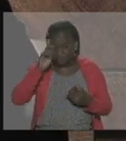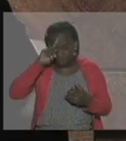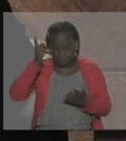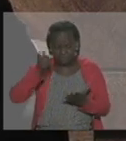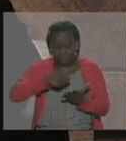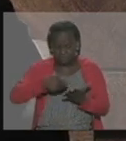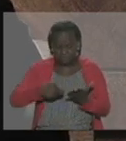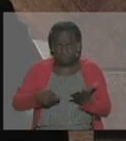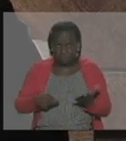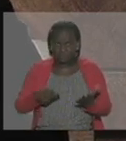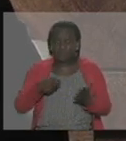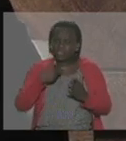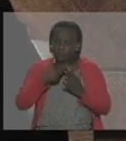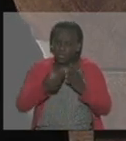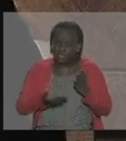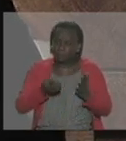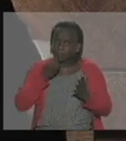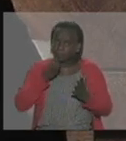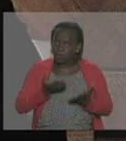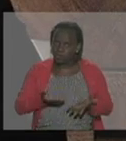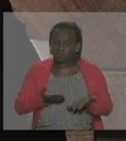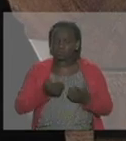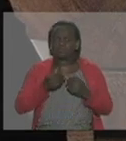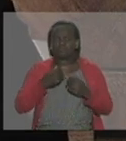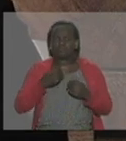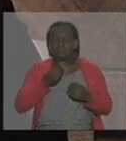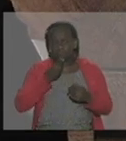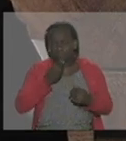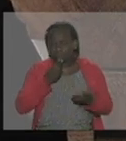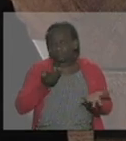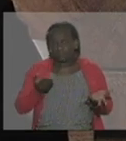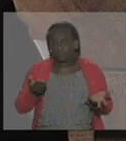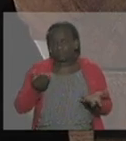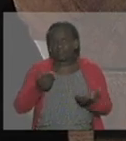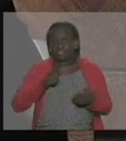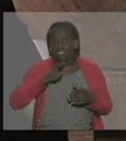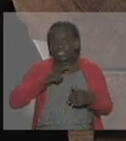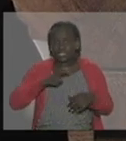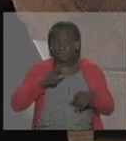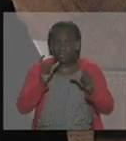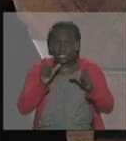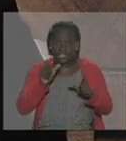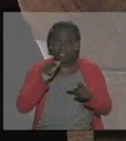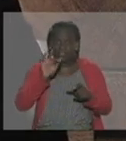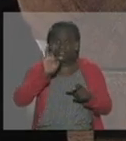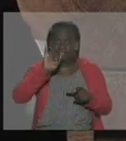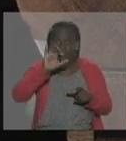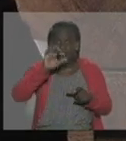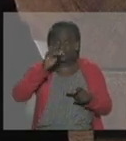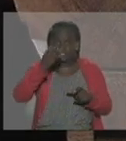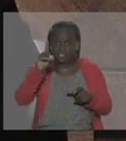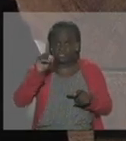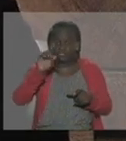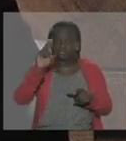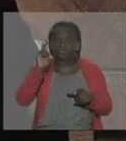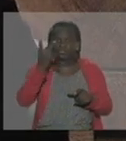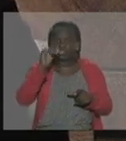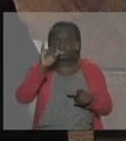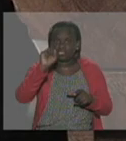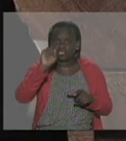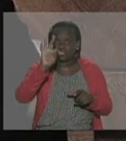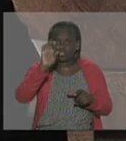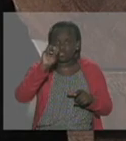Histórica de de qualidade né obviamente tem o termo ficção histórica